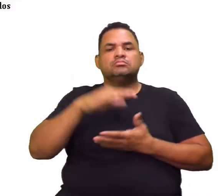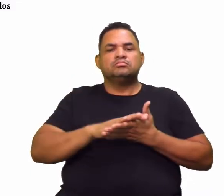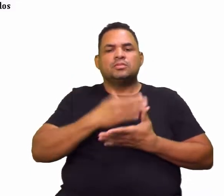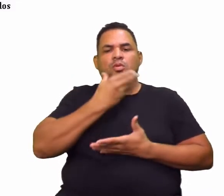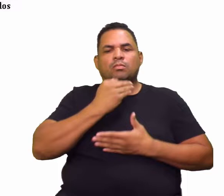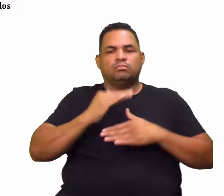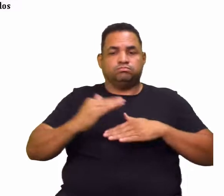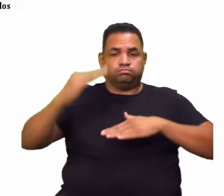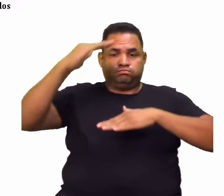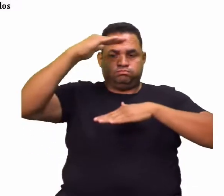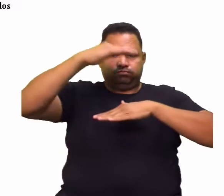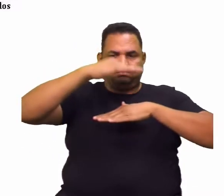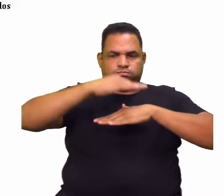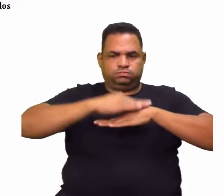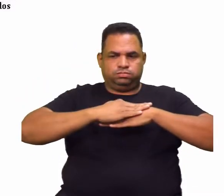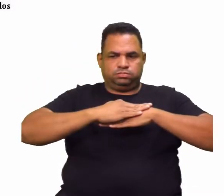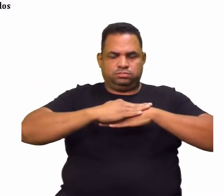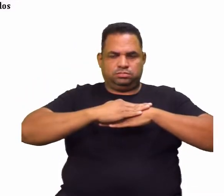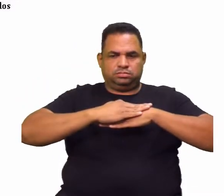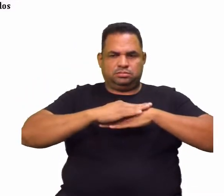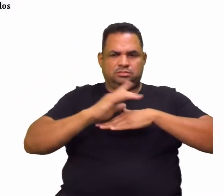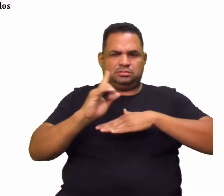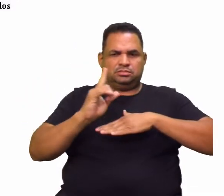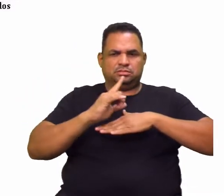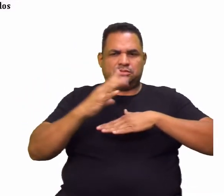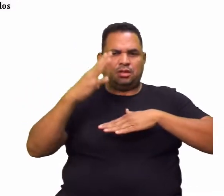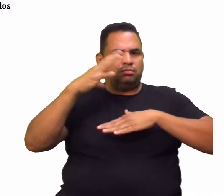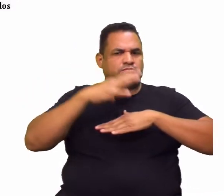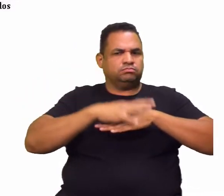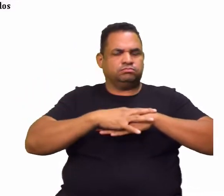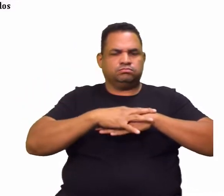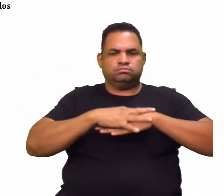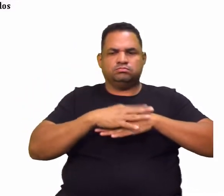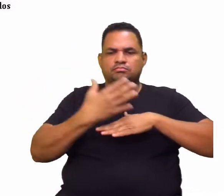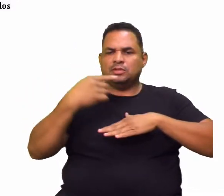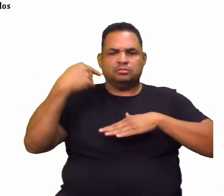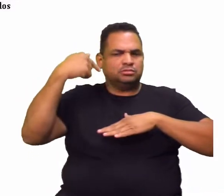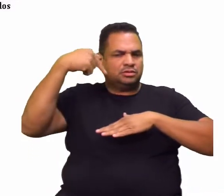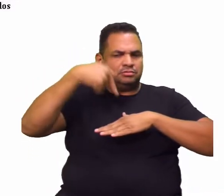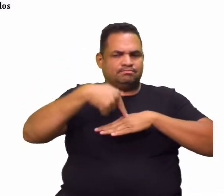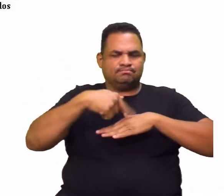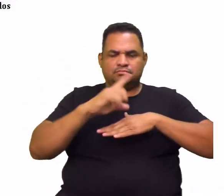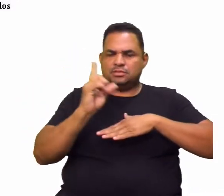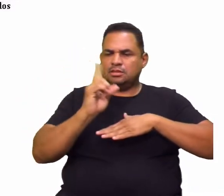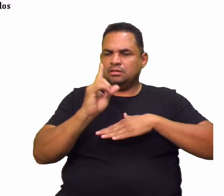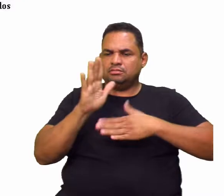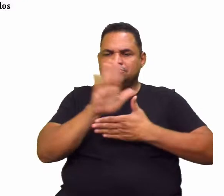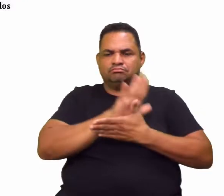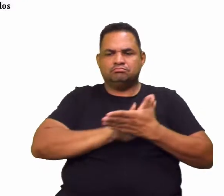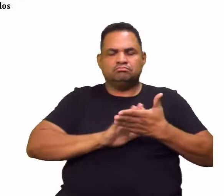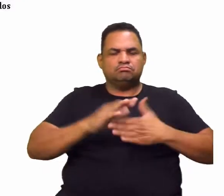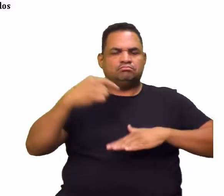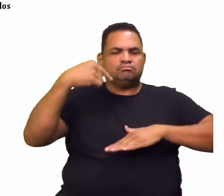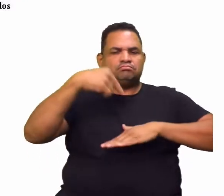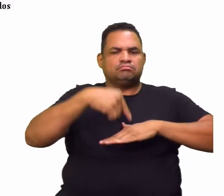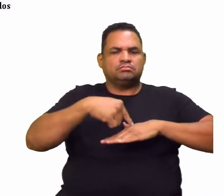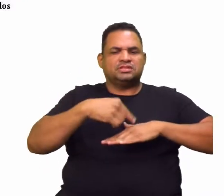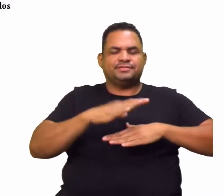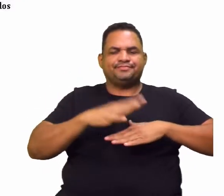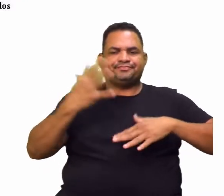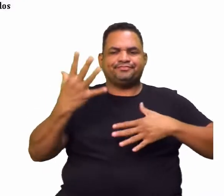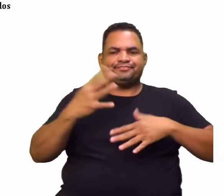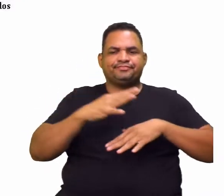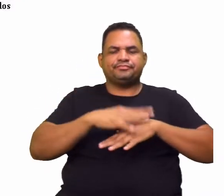fêmea. Eles não fazem a cópula, não tem penetração nenhuma, tá? Cópula, a gente está falando